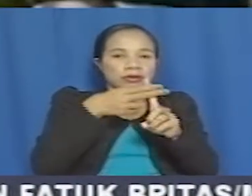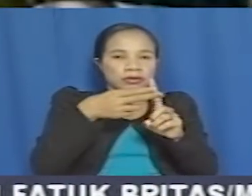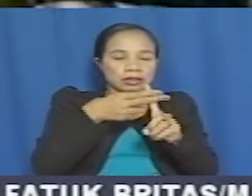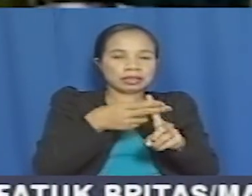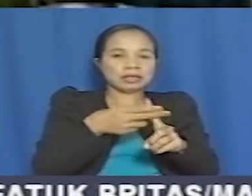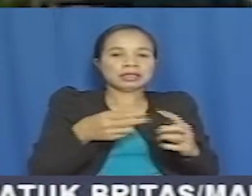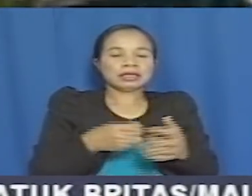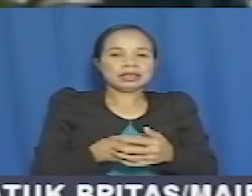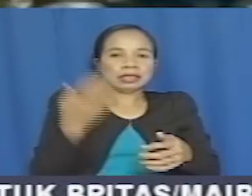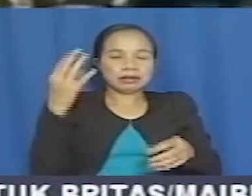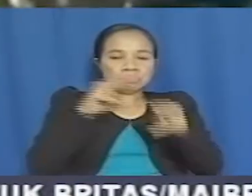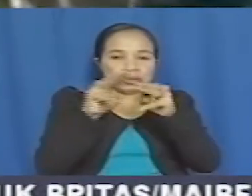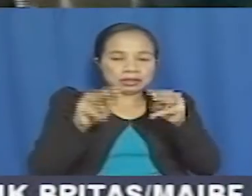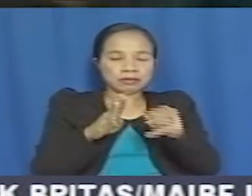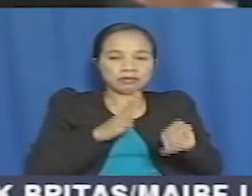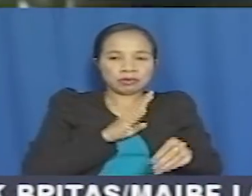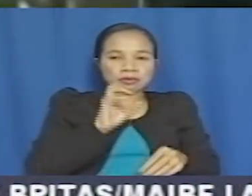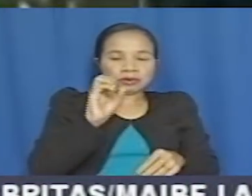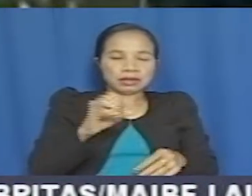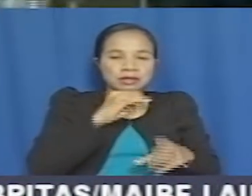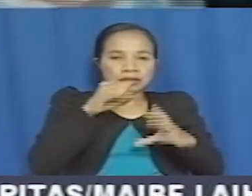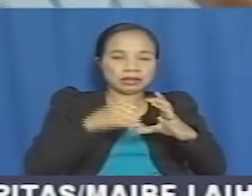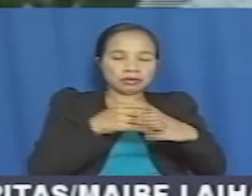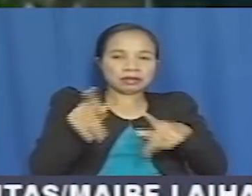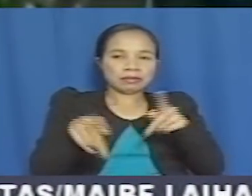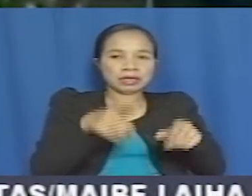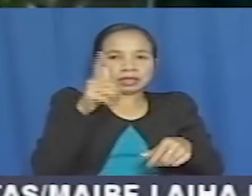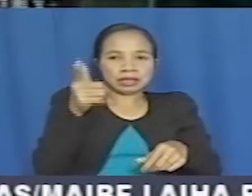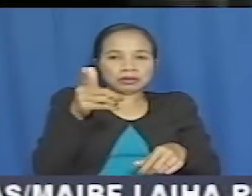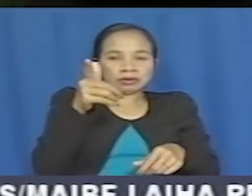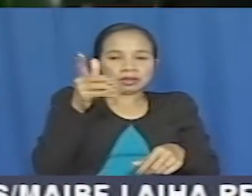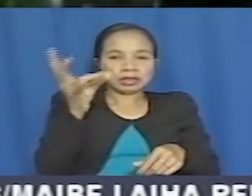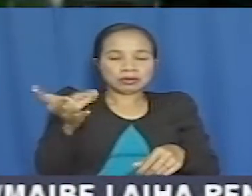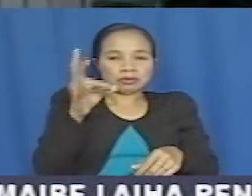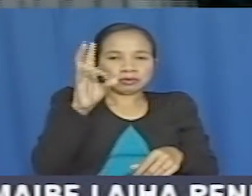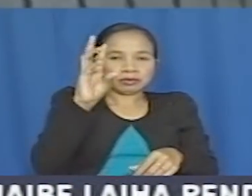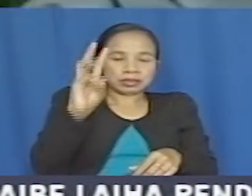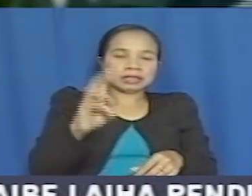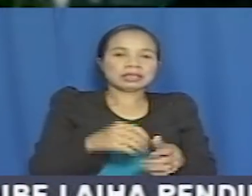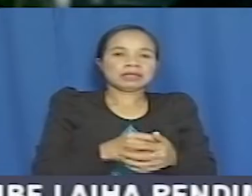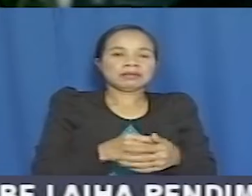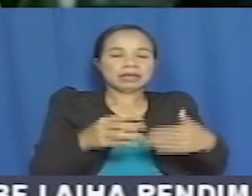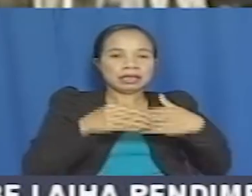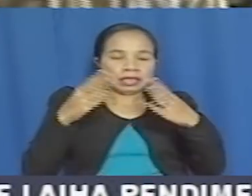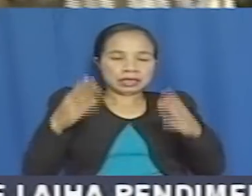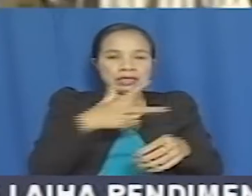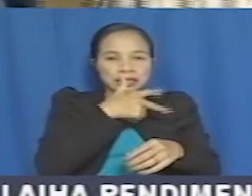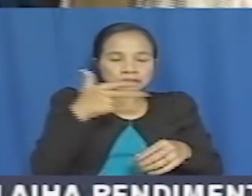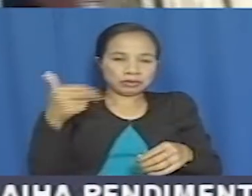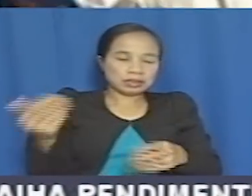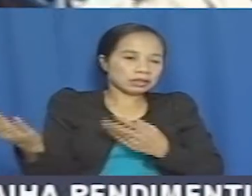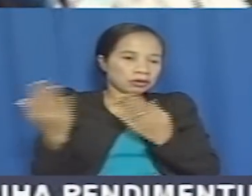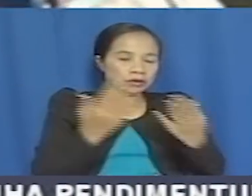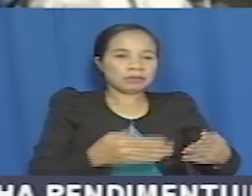ia zenazio municipal Babonaro inclui na hito no Loresinem, nebe autoridade Timor Ocidental, deporta